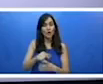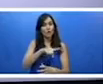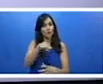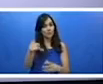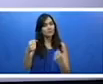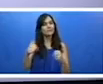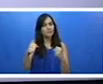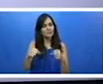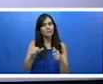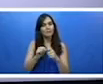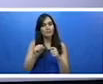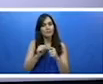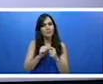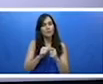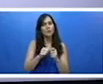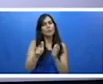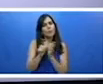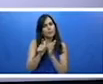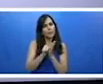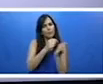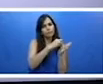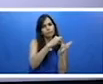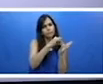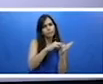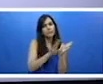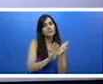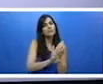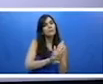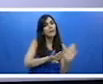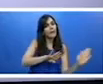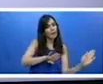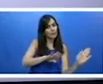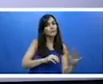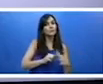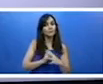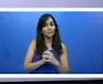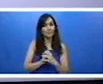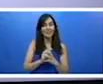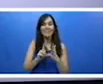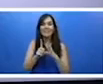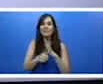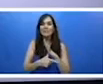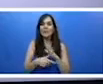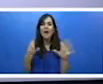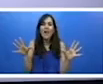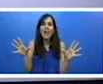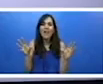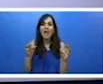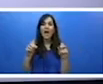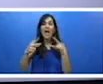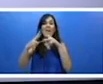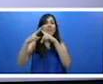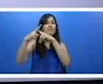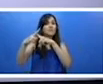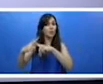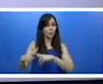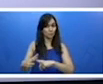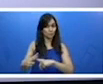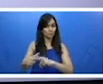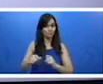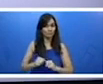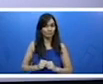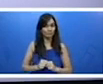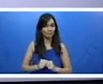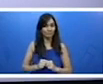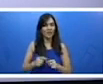rascunho, ok? Ao concluir sua resenha, faça a revisão, página 128. Mas